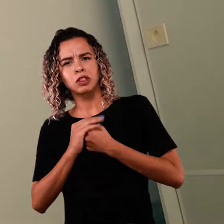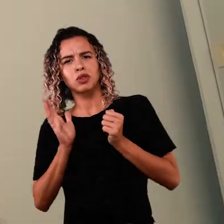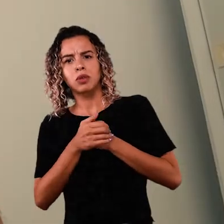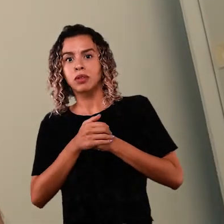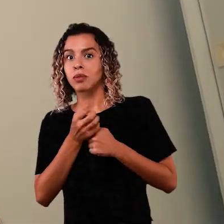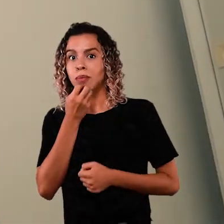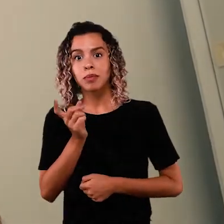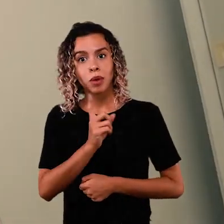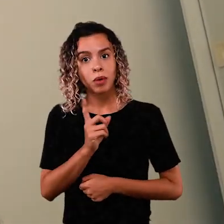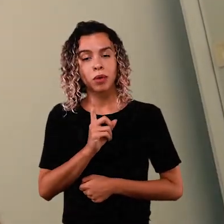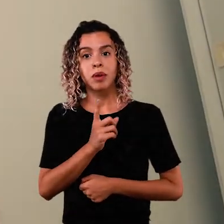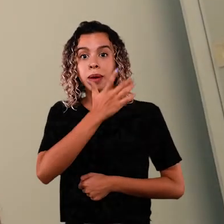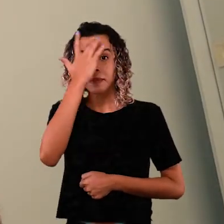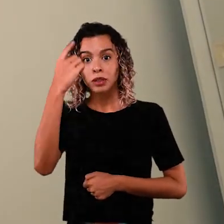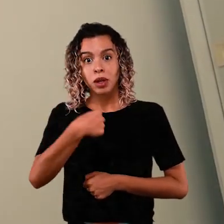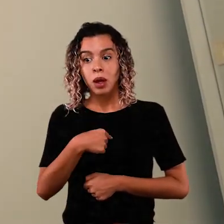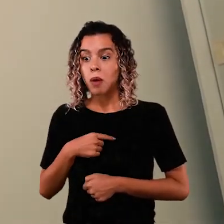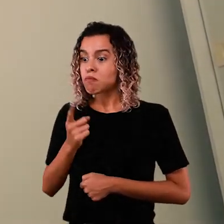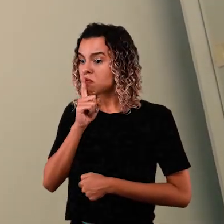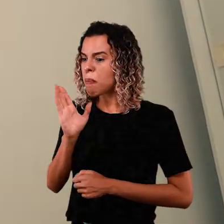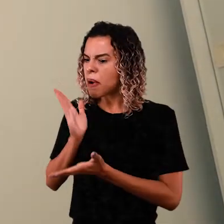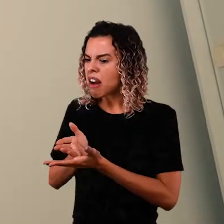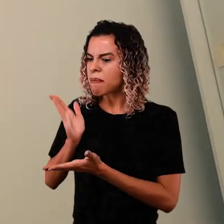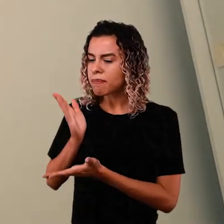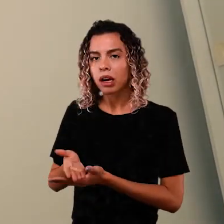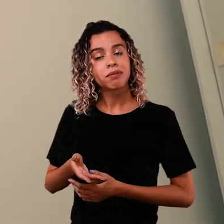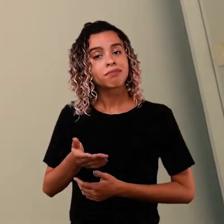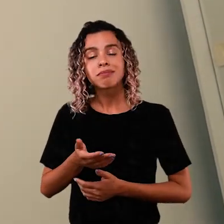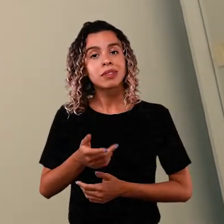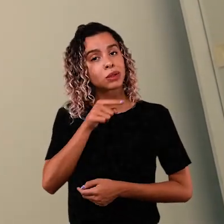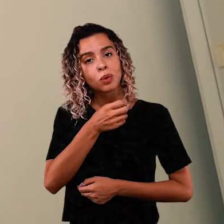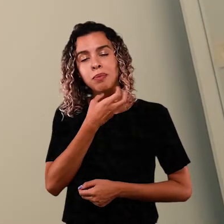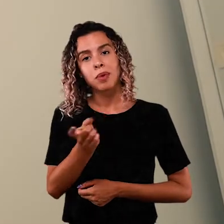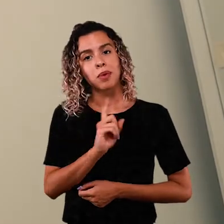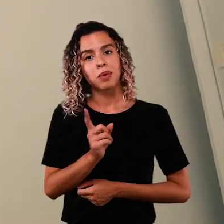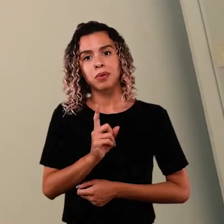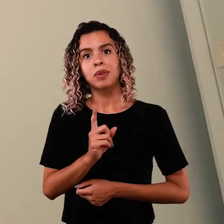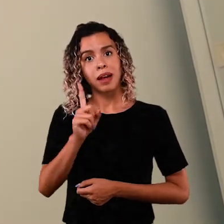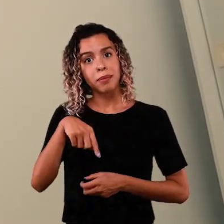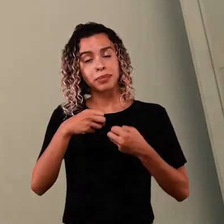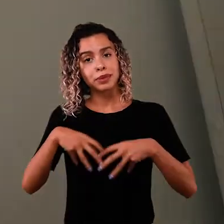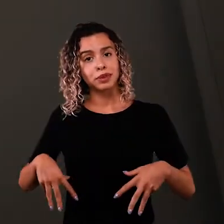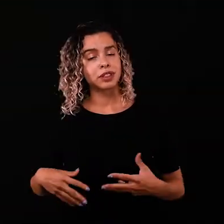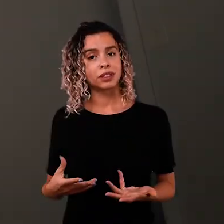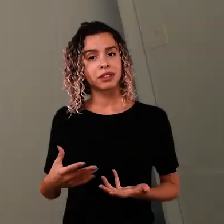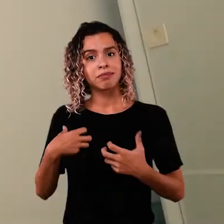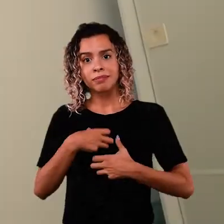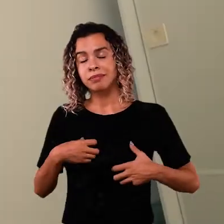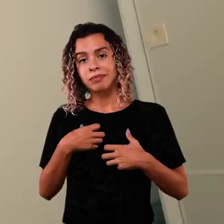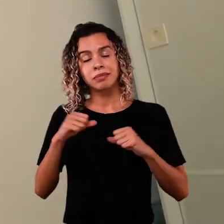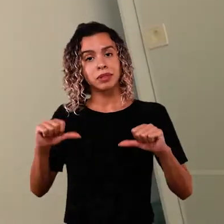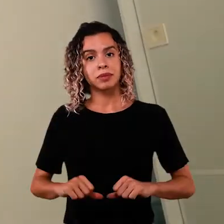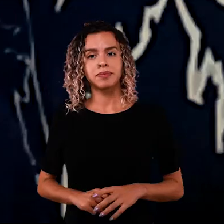coisas. Que inclusive era errado incentivar pessoas como eu a reprimir os nossos comportamentos, sabe? Era nocivo. Aquilo